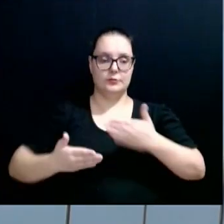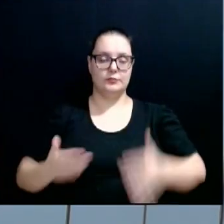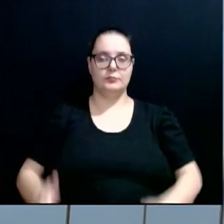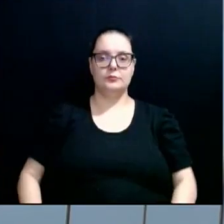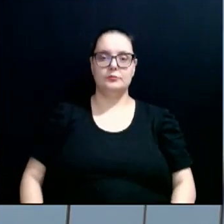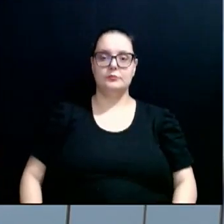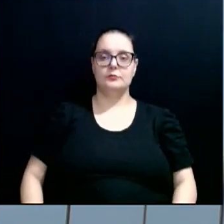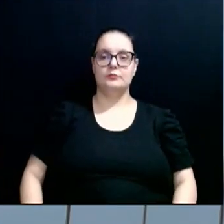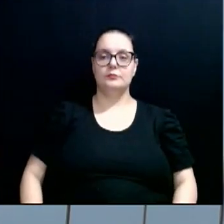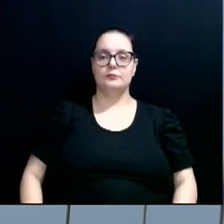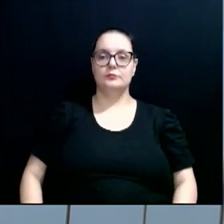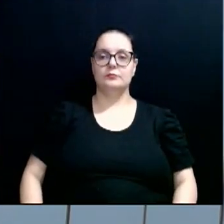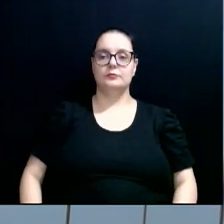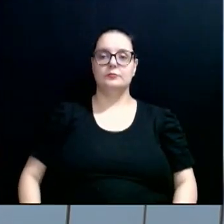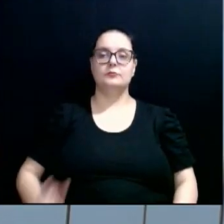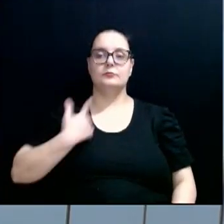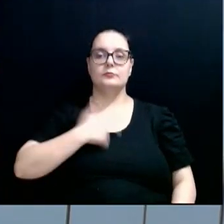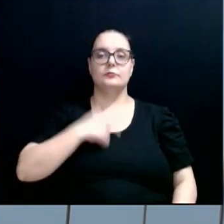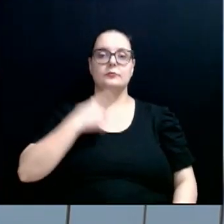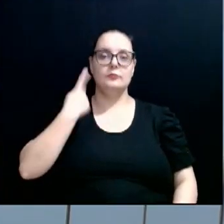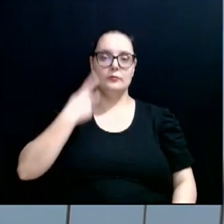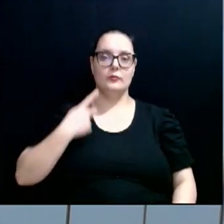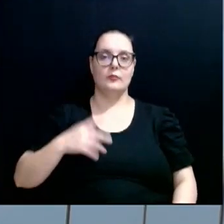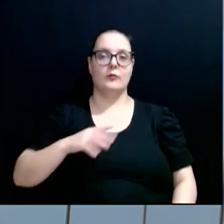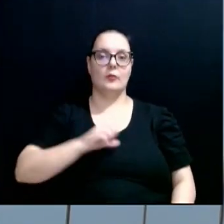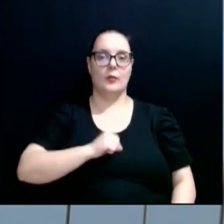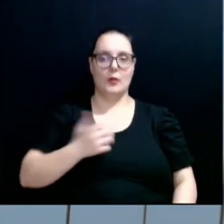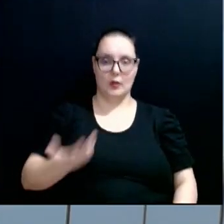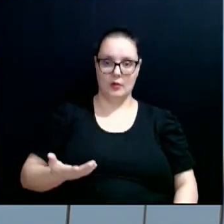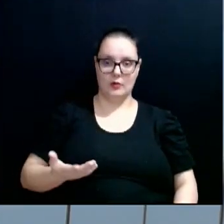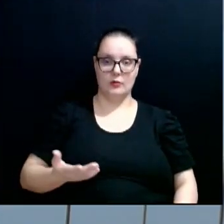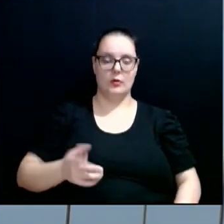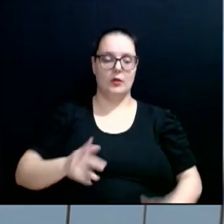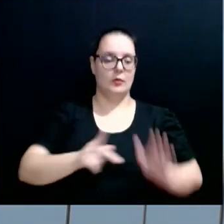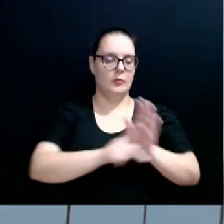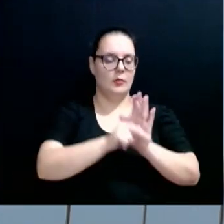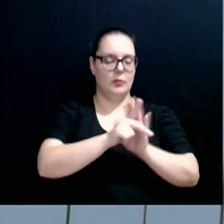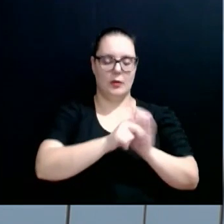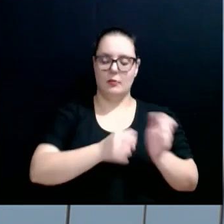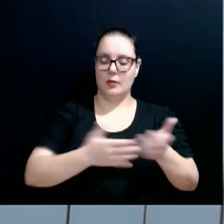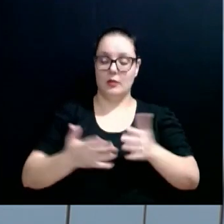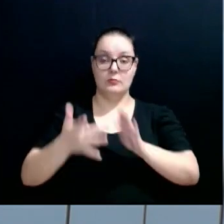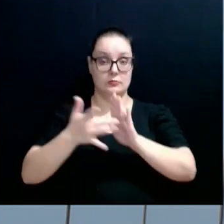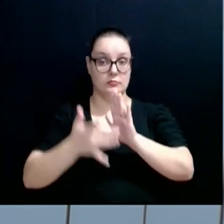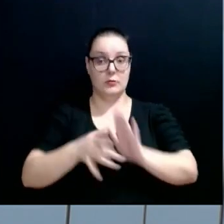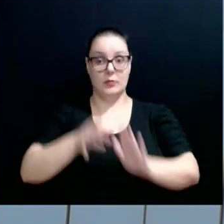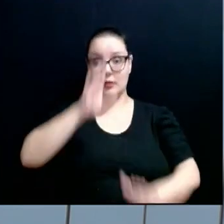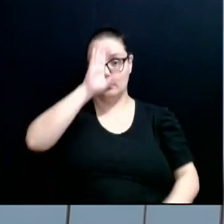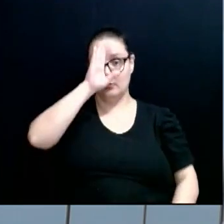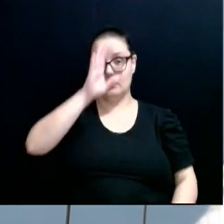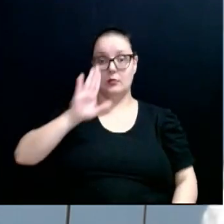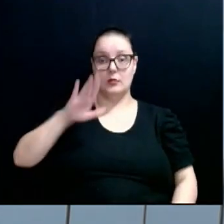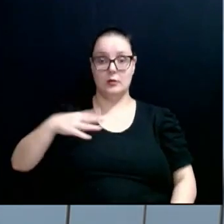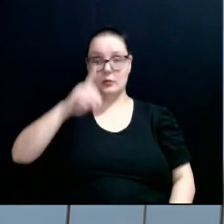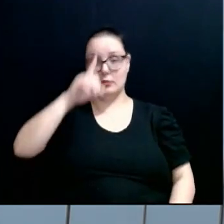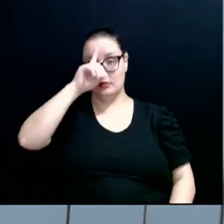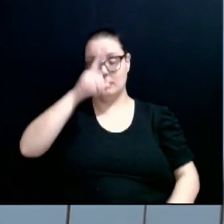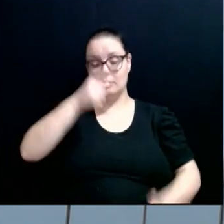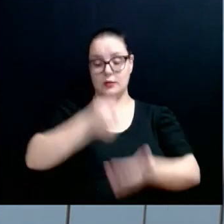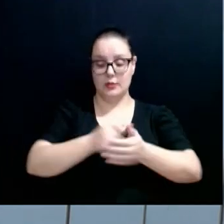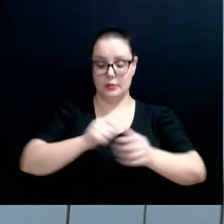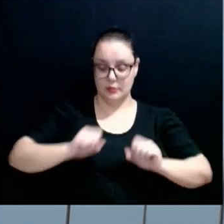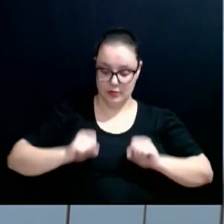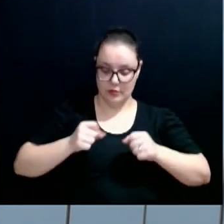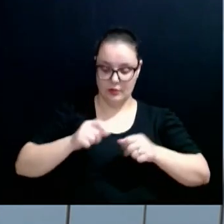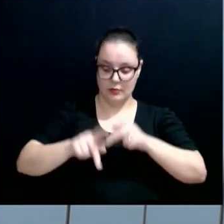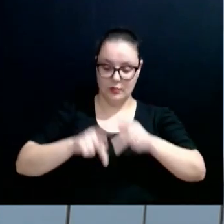Nós, vereadores aqui, gostamos de colocar bastante projeto para votar em pauta, principalmente quando vai defender um público. E eu